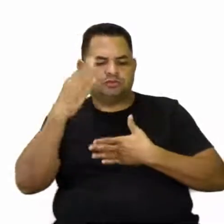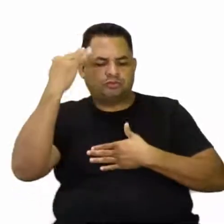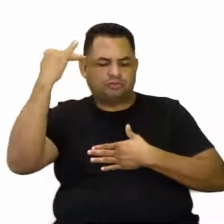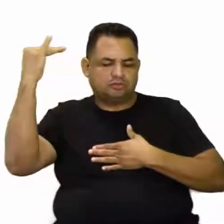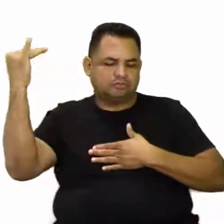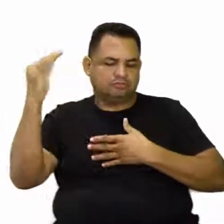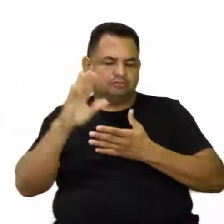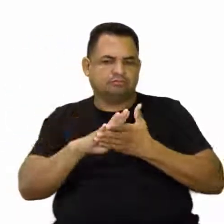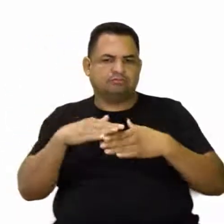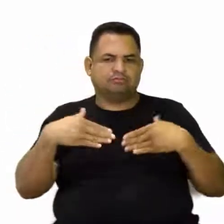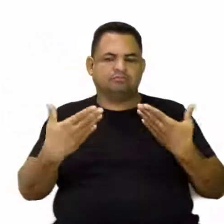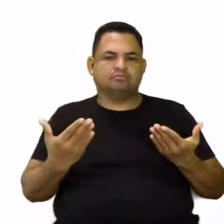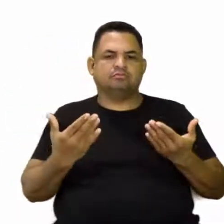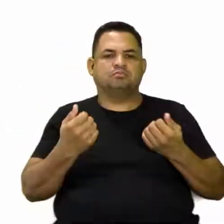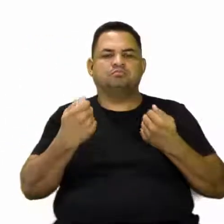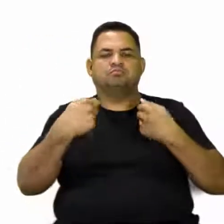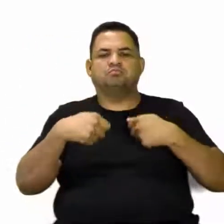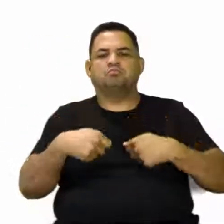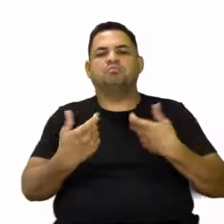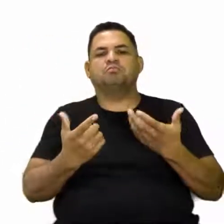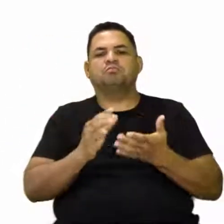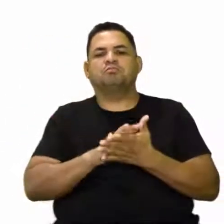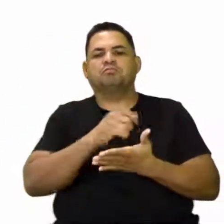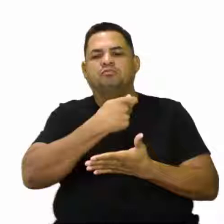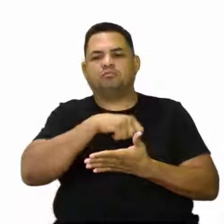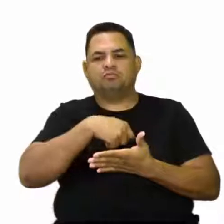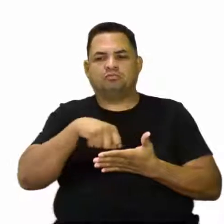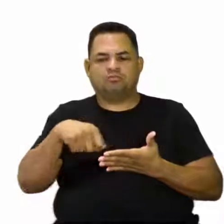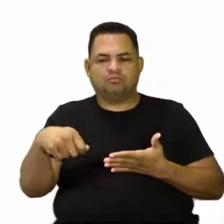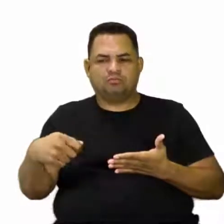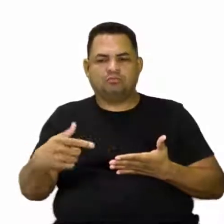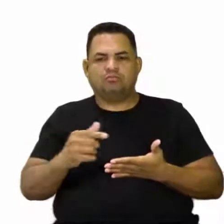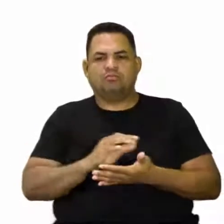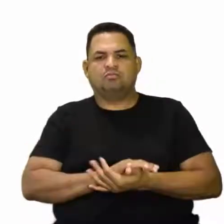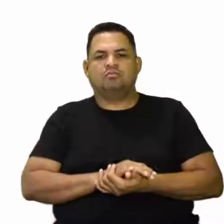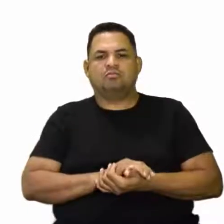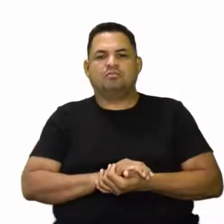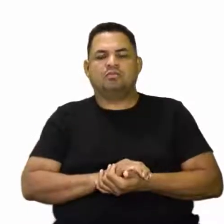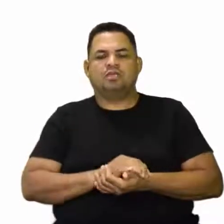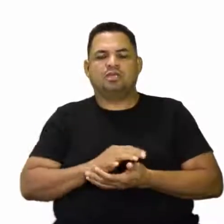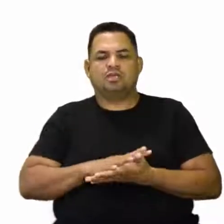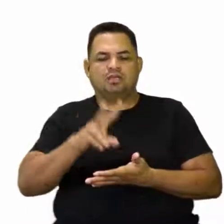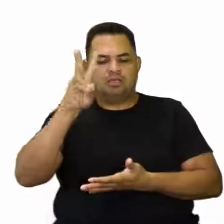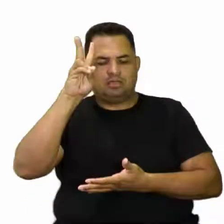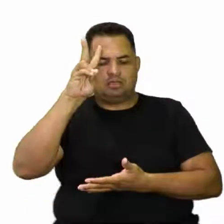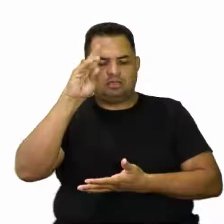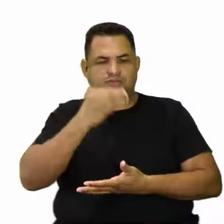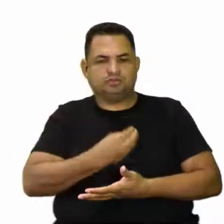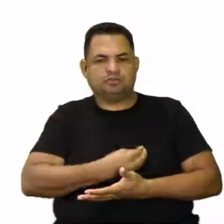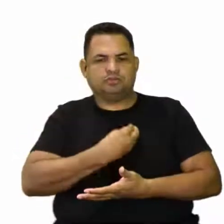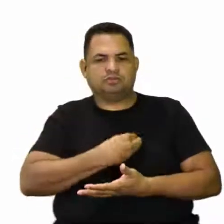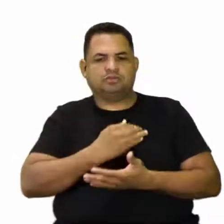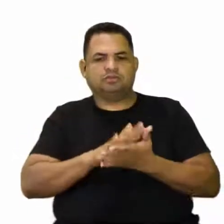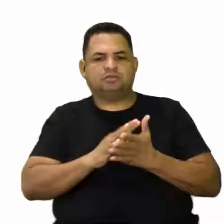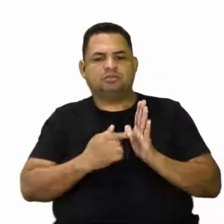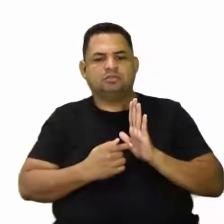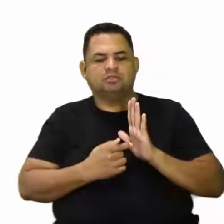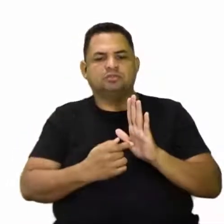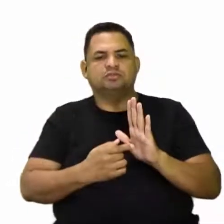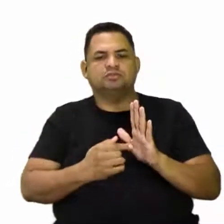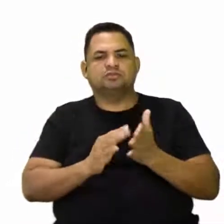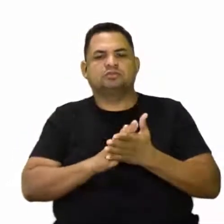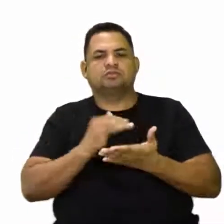importa a sua área de atuação, pode escrever. A biografia, ela relata os feitos, as ações